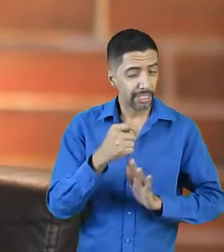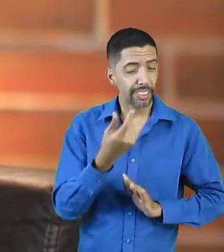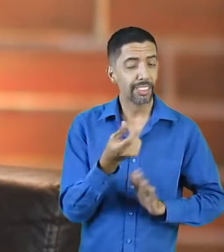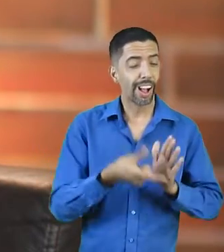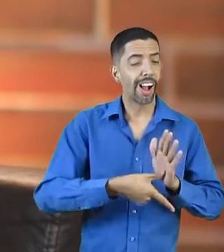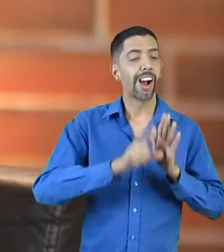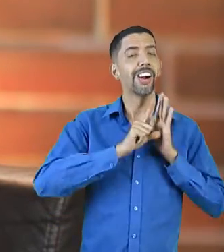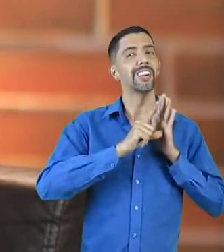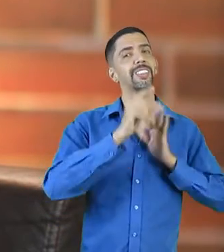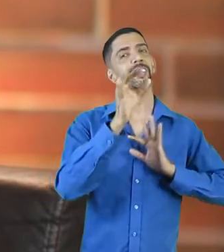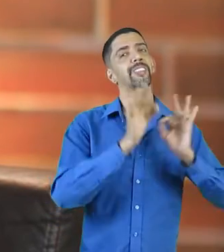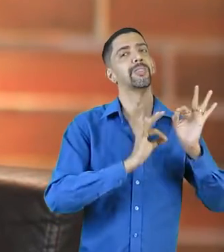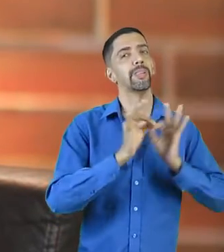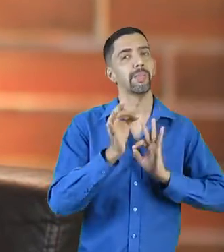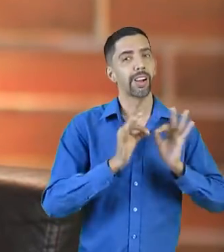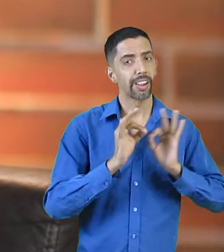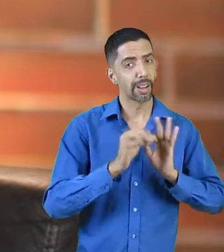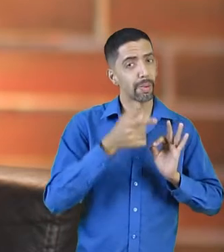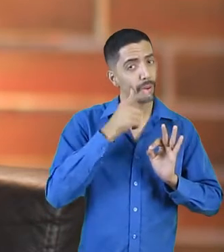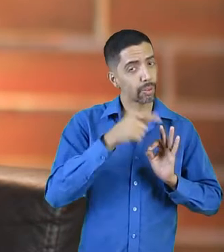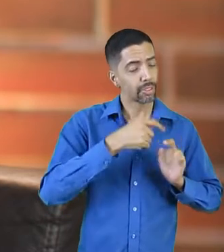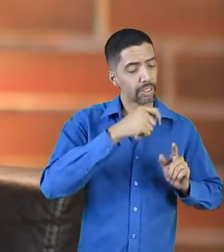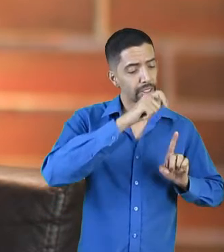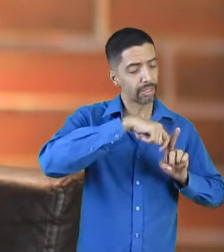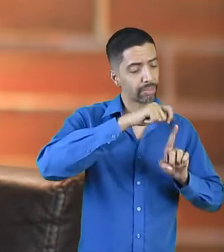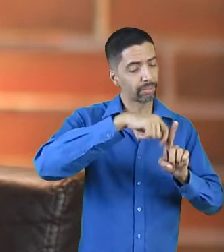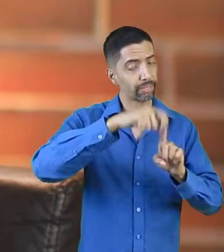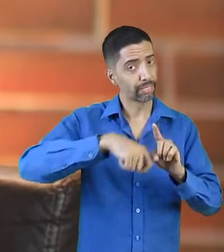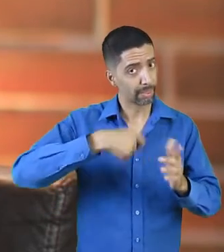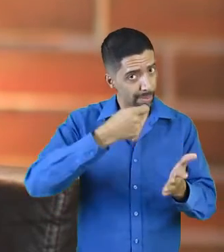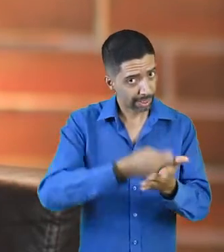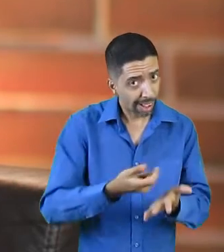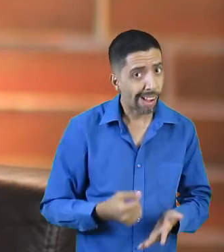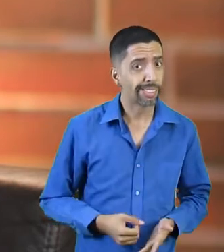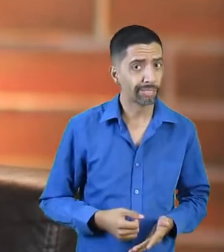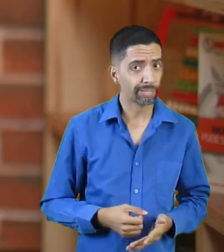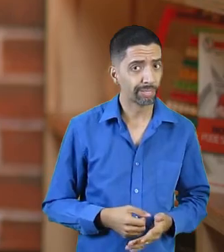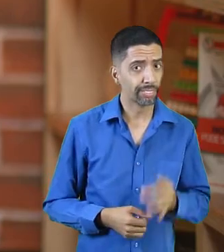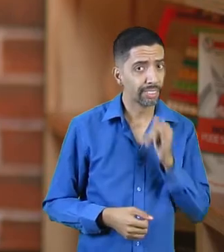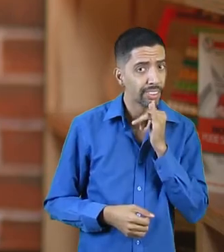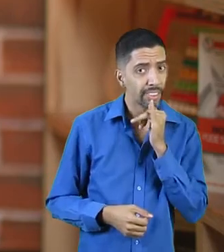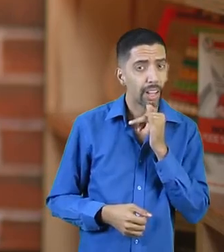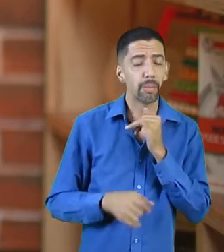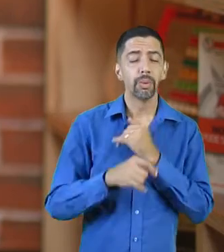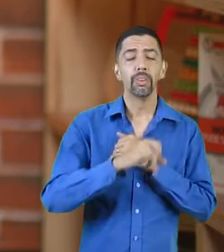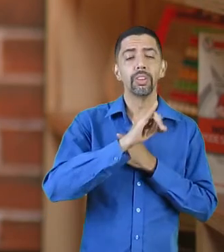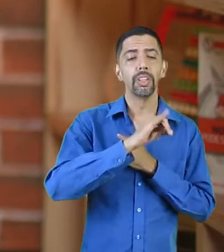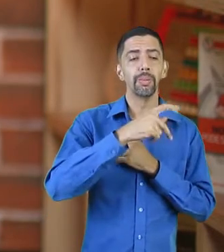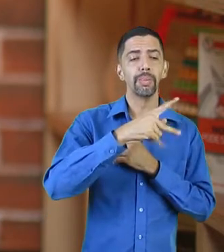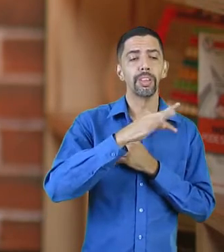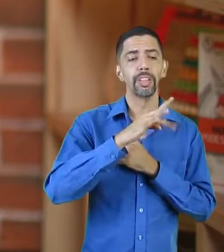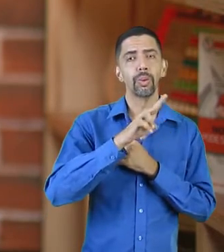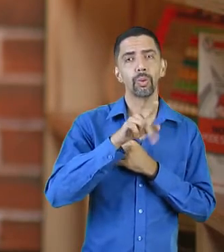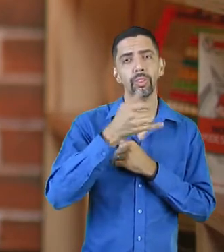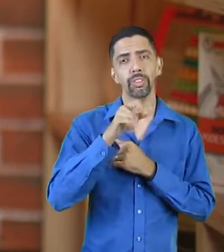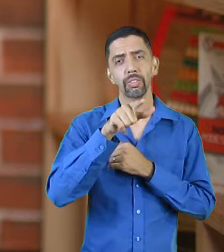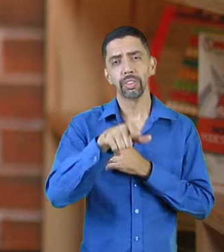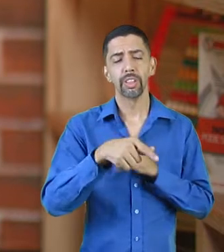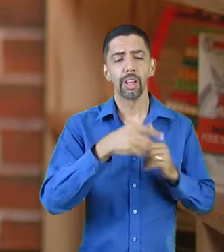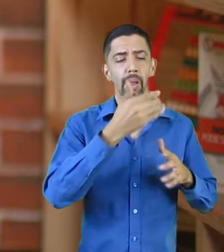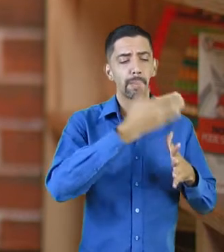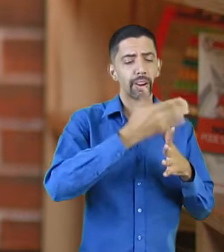esteja programado para dentro do seu orçamento financeiro pelos próximos meses. Imagine que você parcelou IPTU em